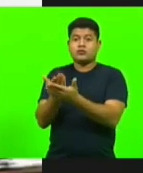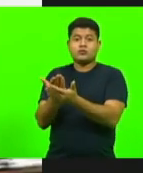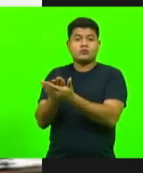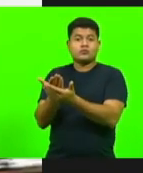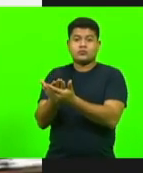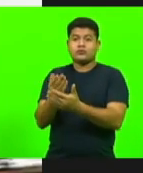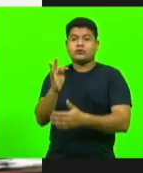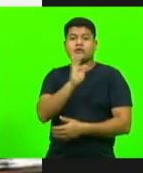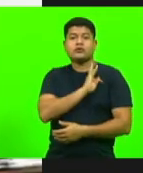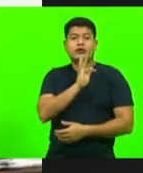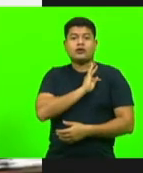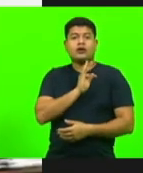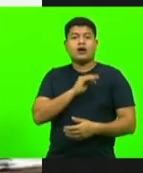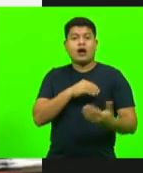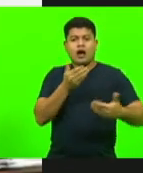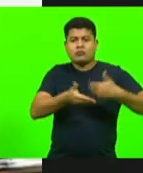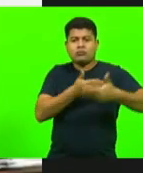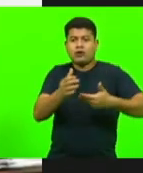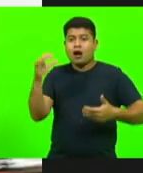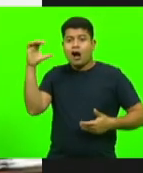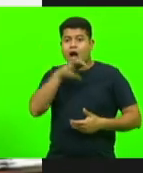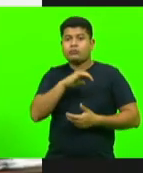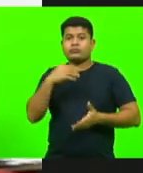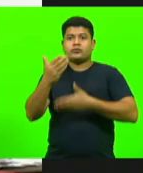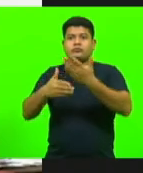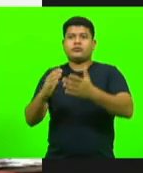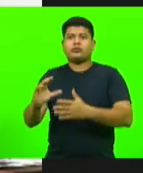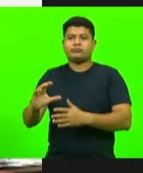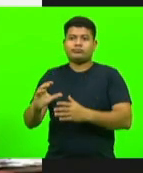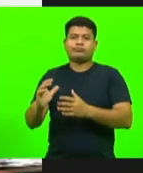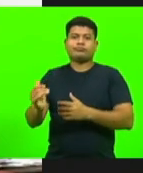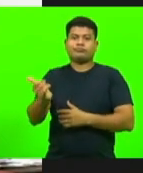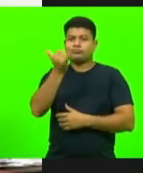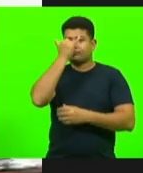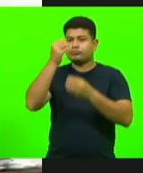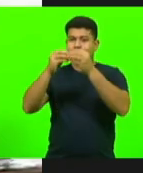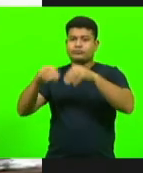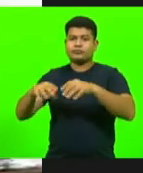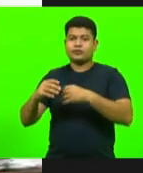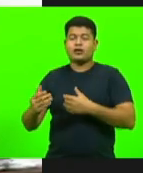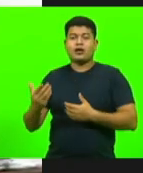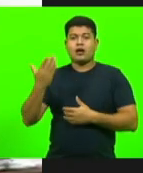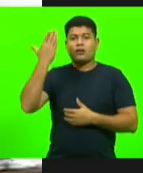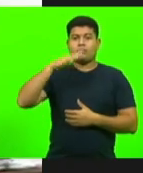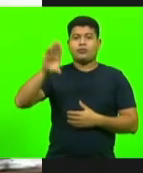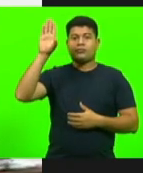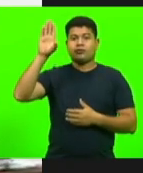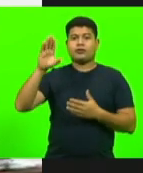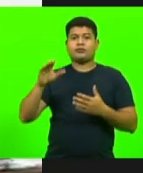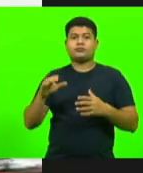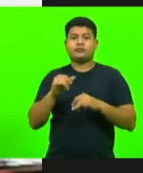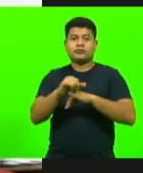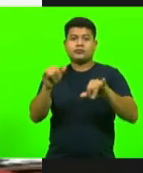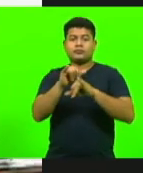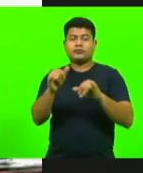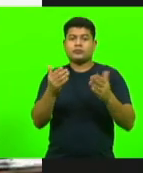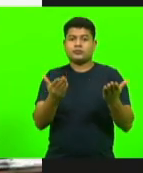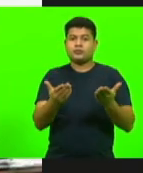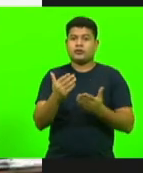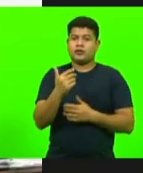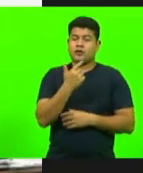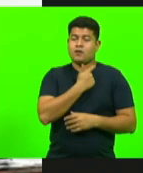tramitou de forma relâmpago no WhatsApp era uma promessa de campanha o nosso Governador EA lei